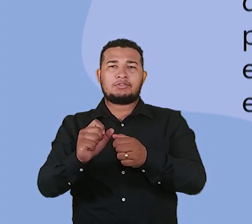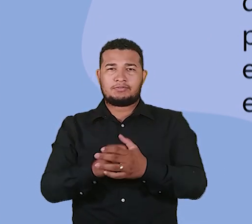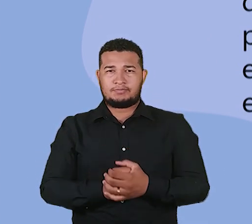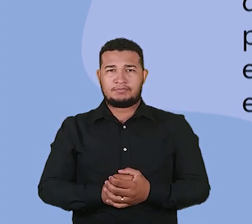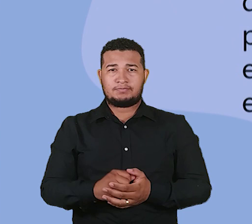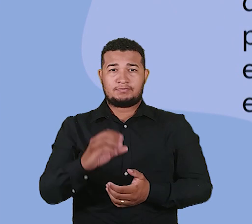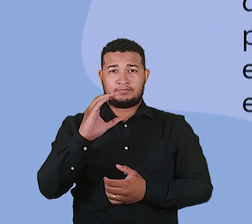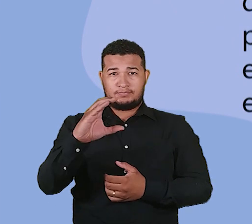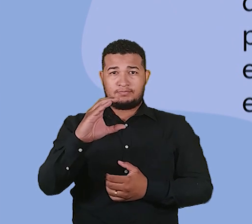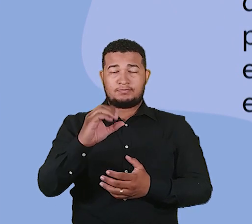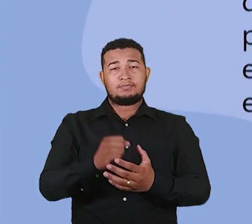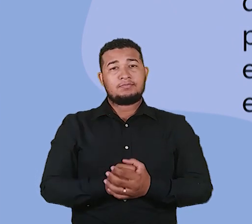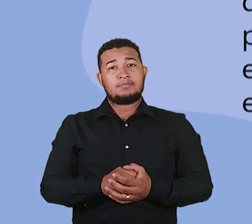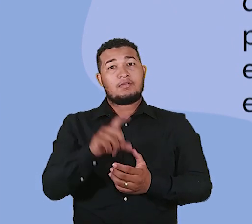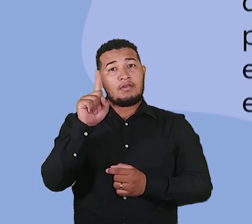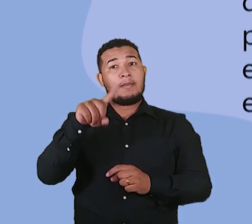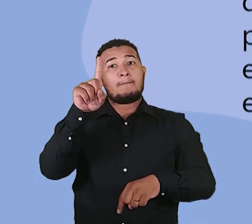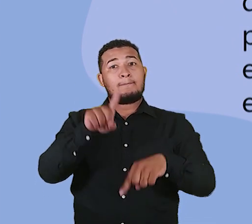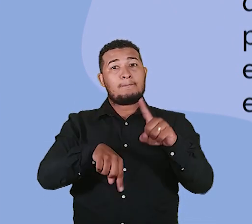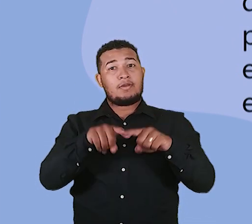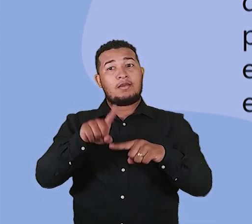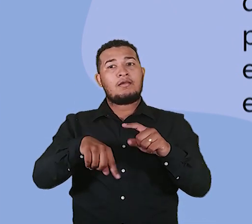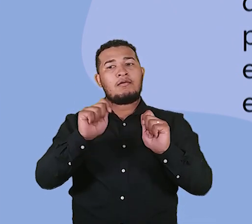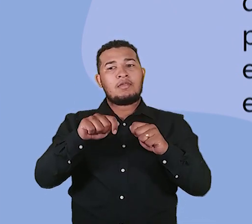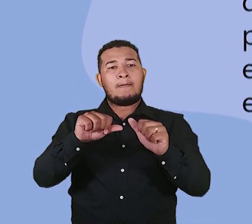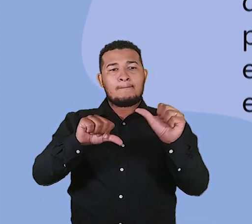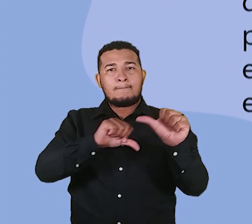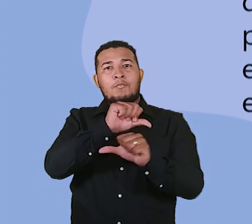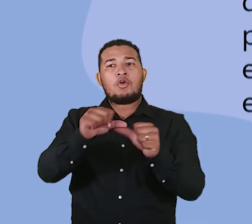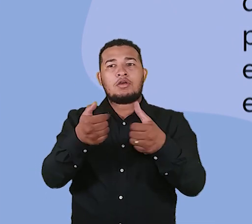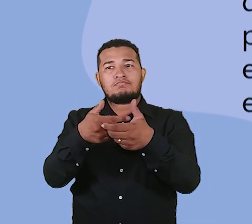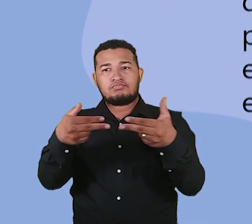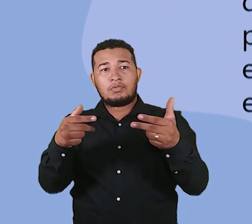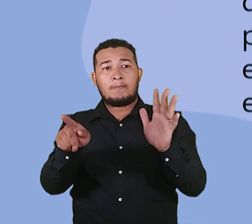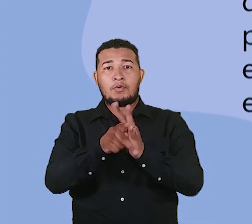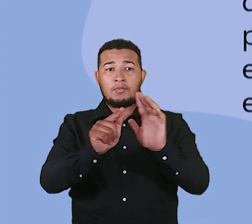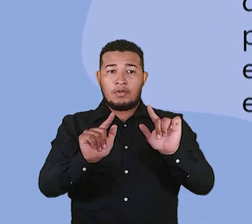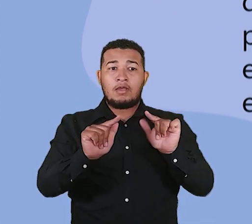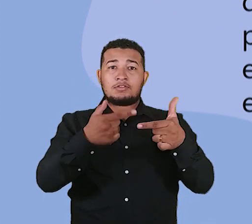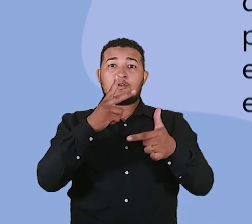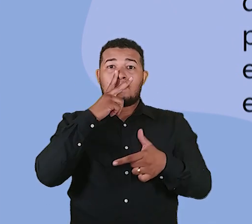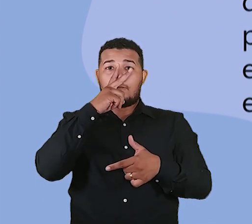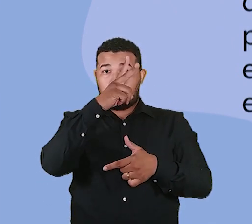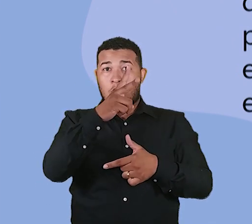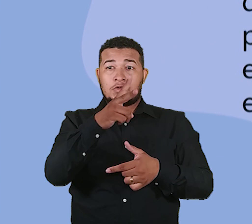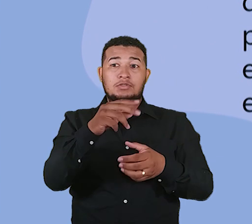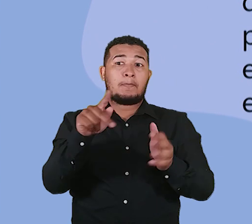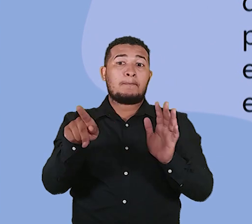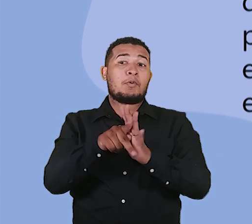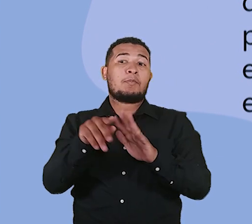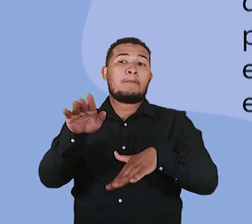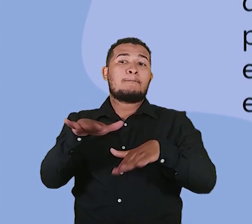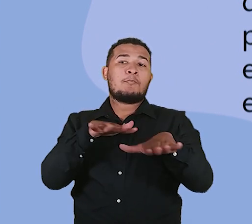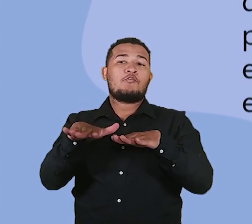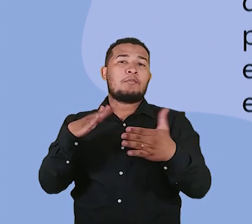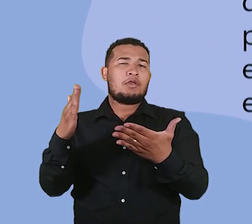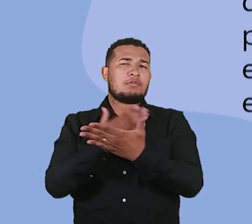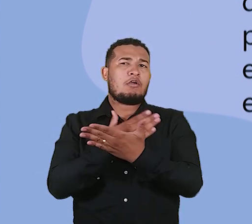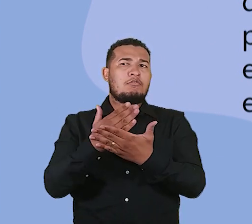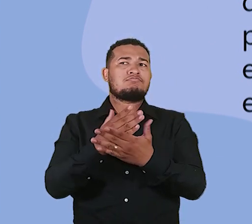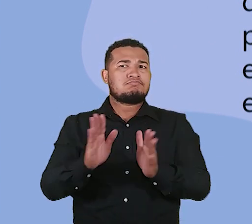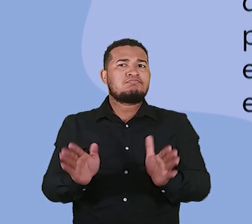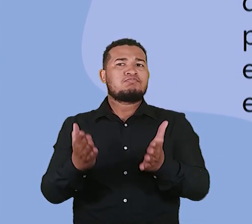montadas cê são máquinas que modificam e transmitem a ação de uma força para realizar algum